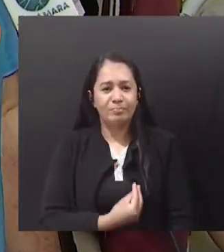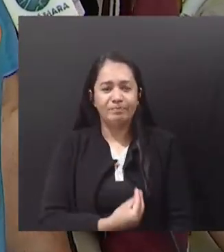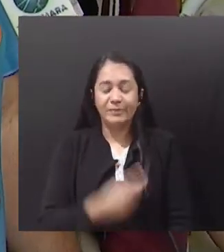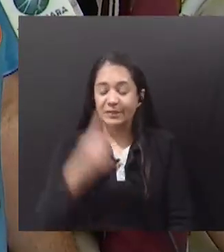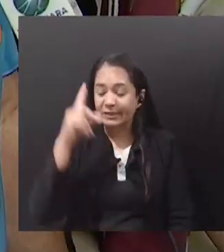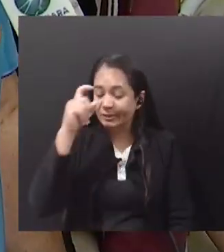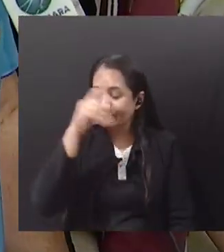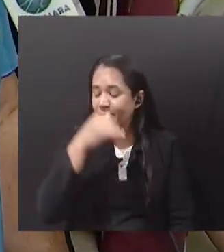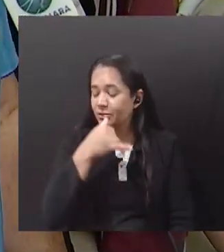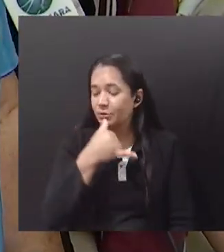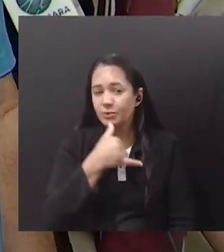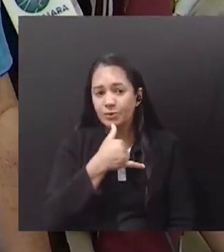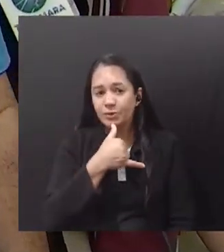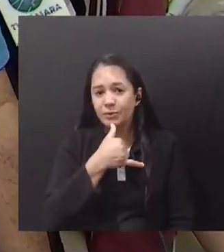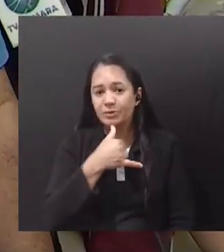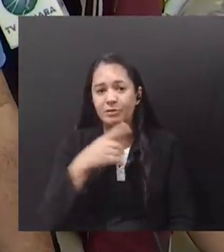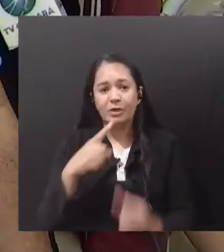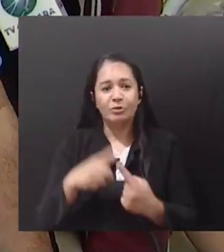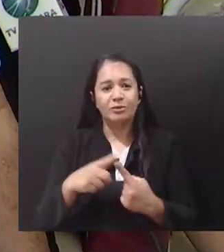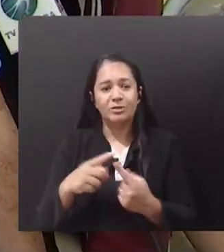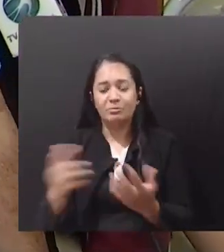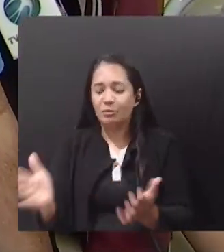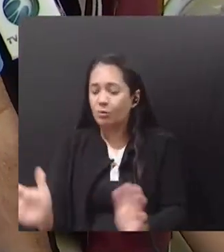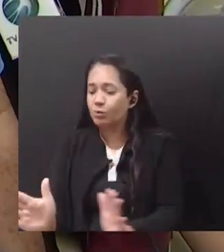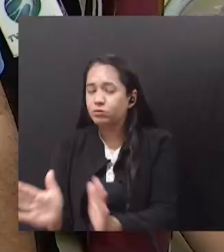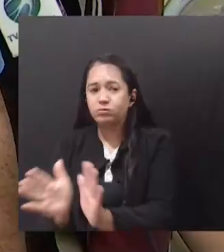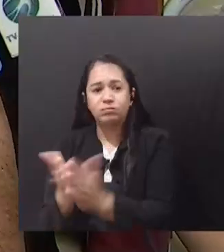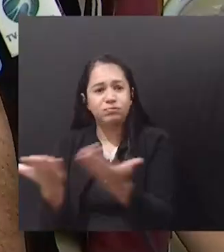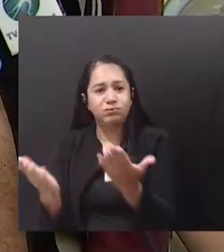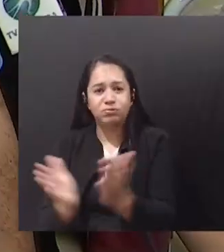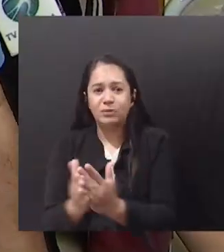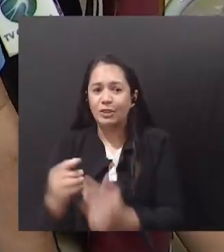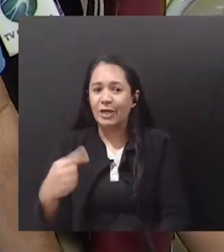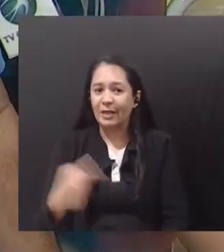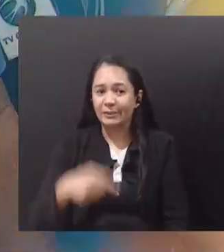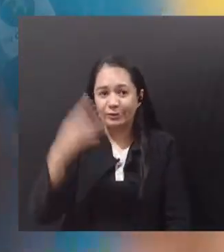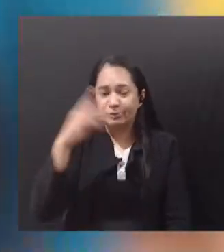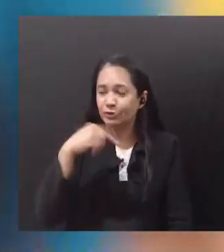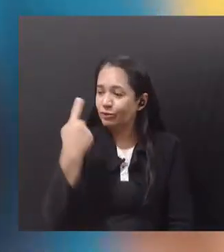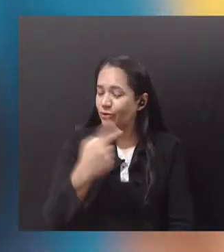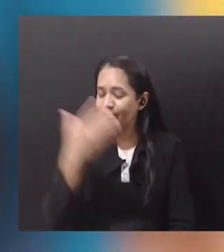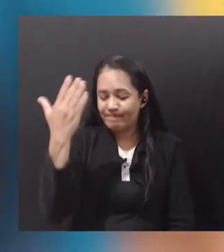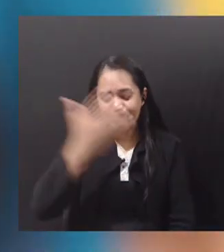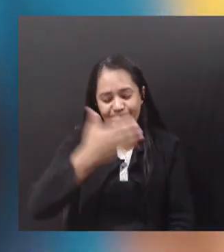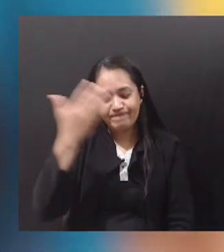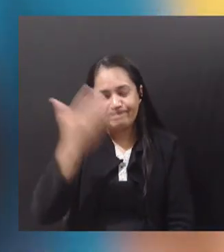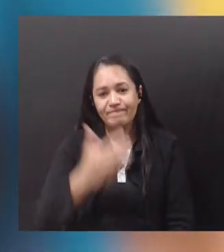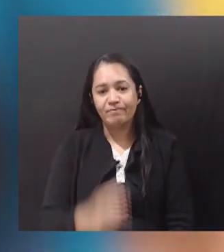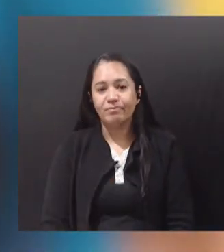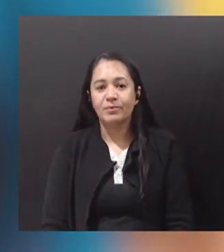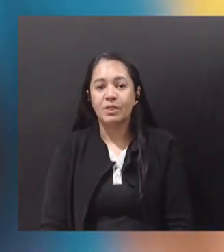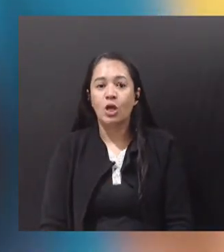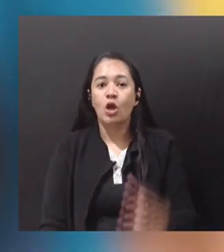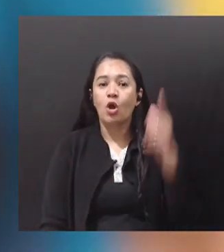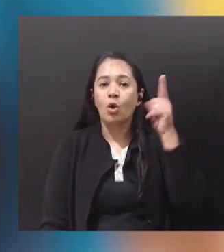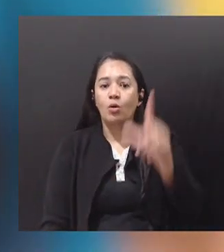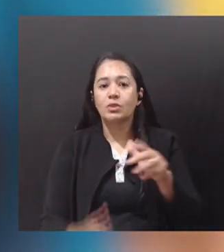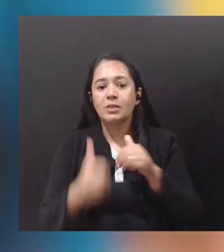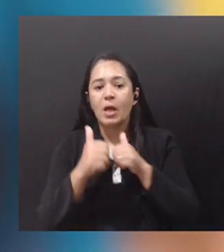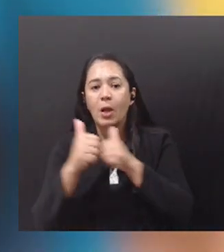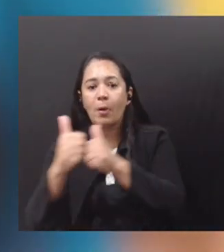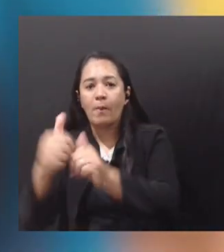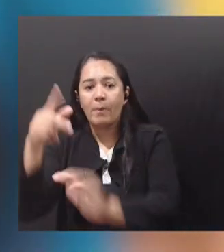né, é um tipo de pobreza que a gente não vê aqui no Brasil, né. Então, poder acompanhar esse projeto, a entrega